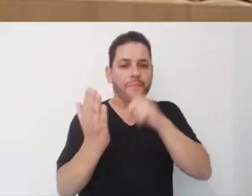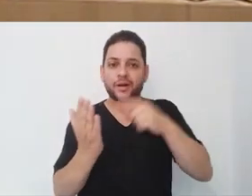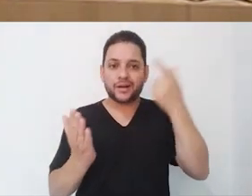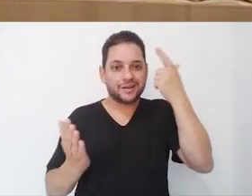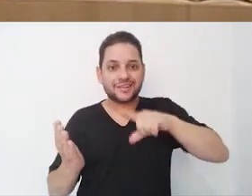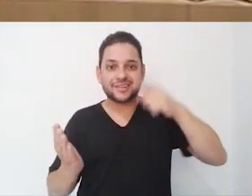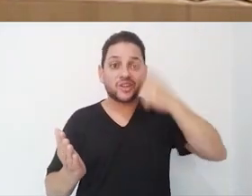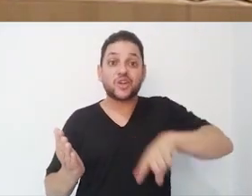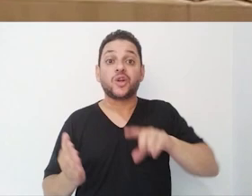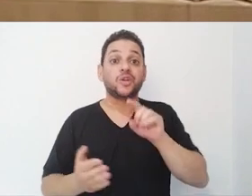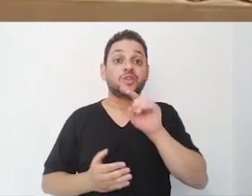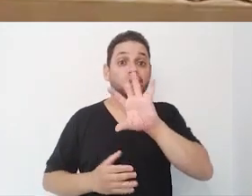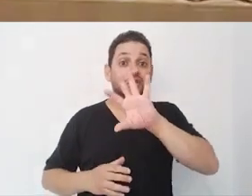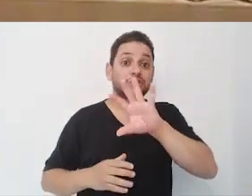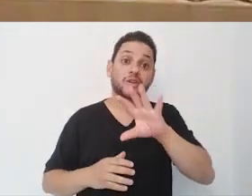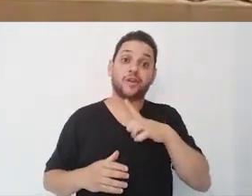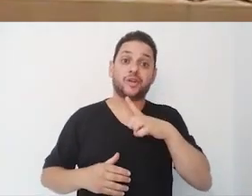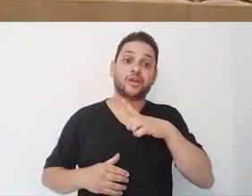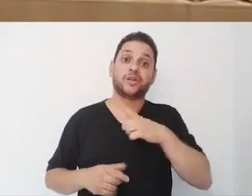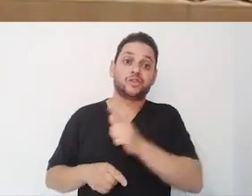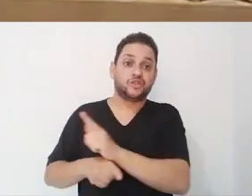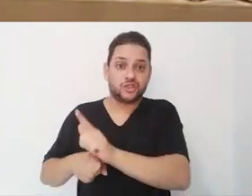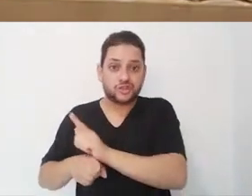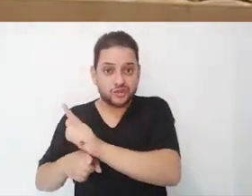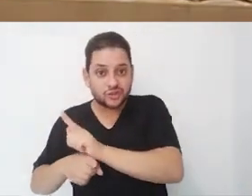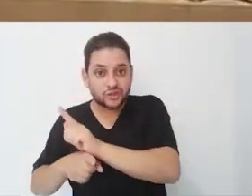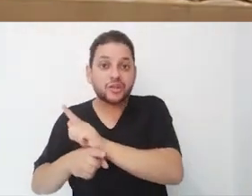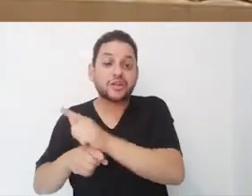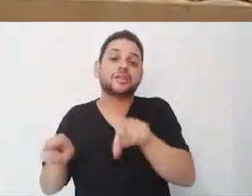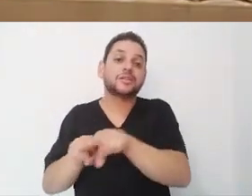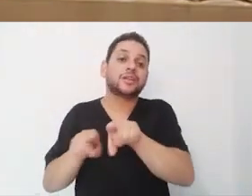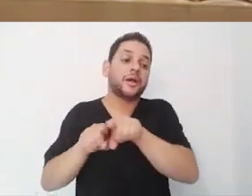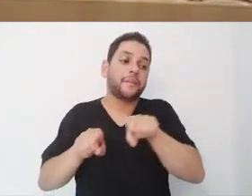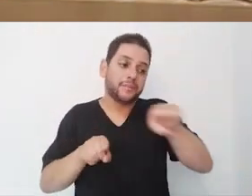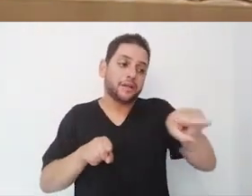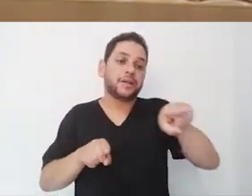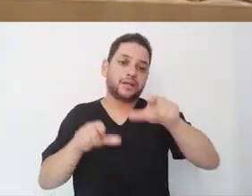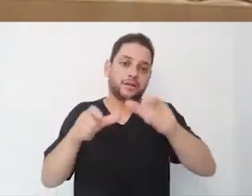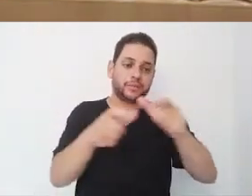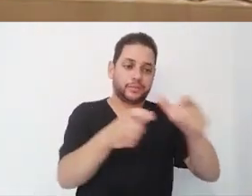não só por parte do Comitê Gestor e do GACO, como também por parte das unidades apoiadas.